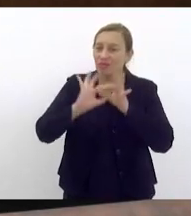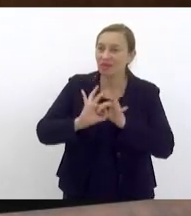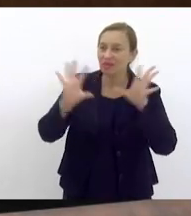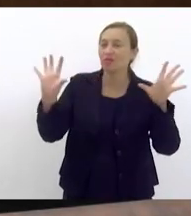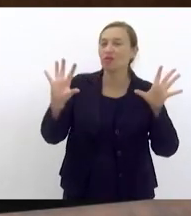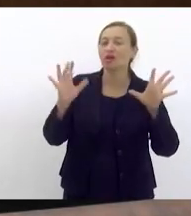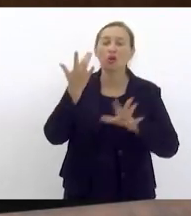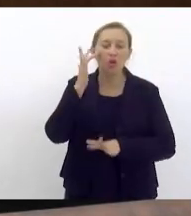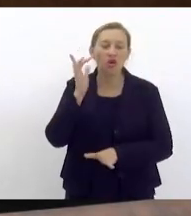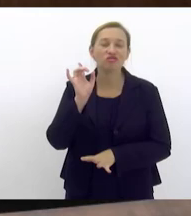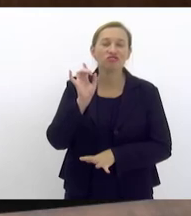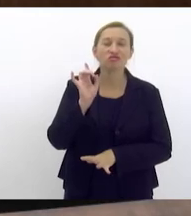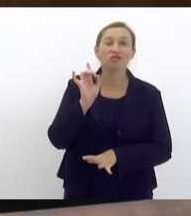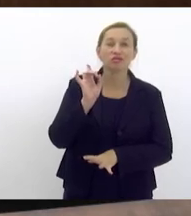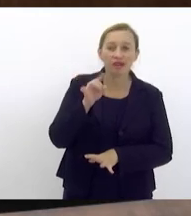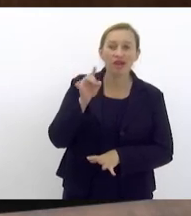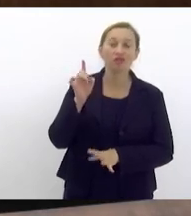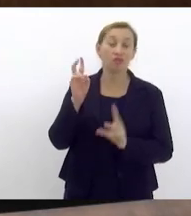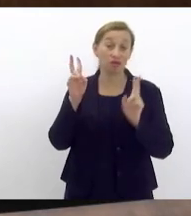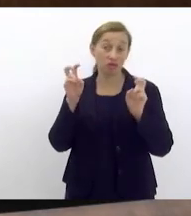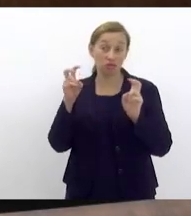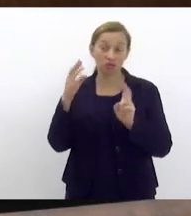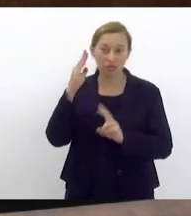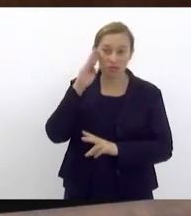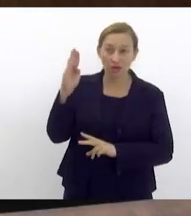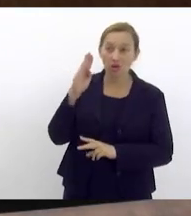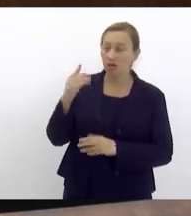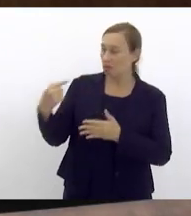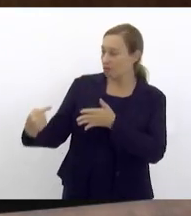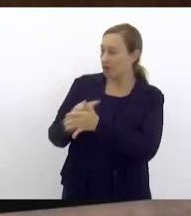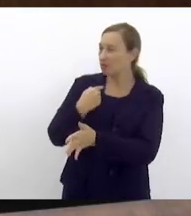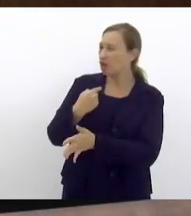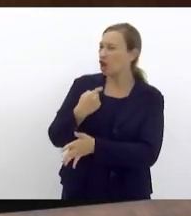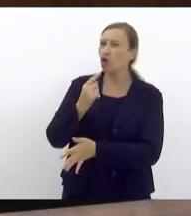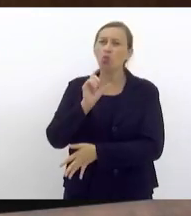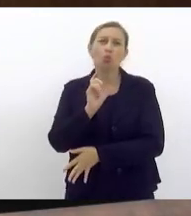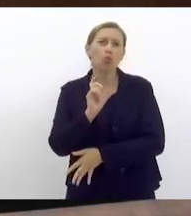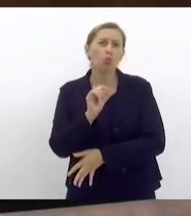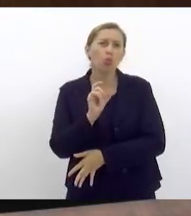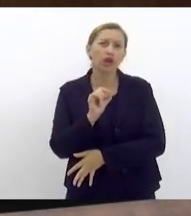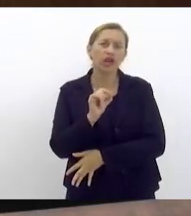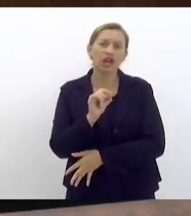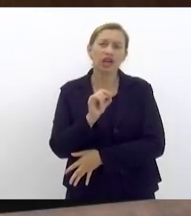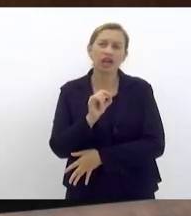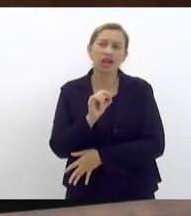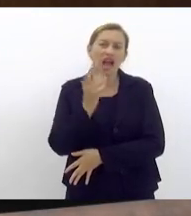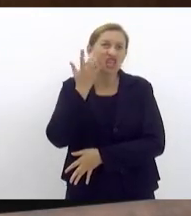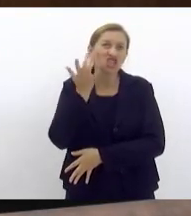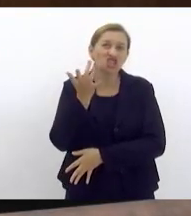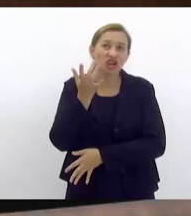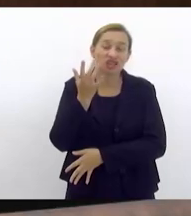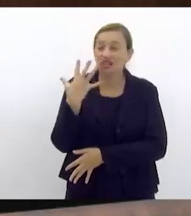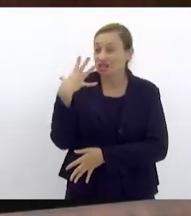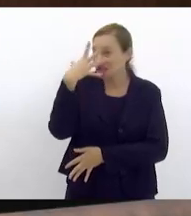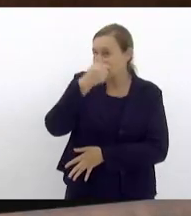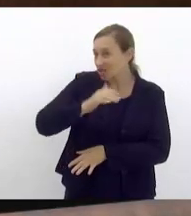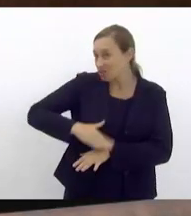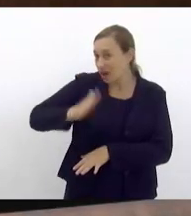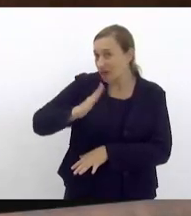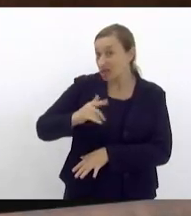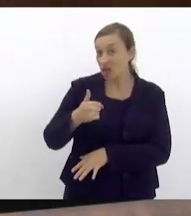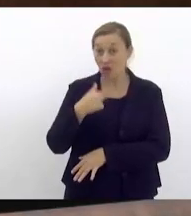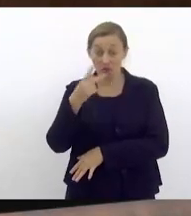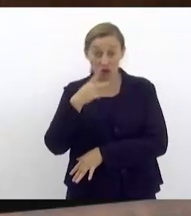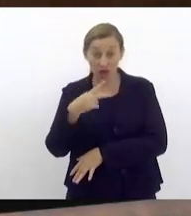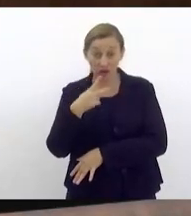Eu acho que isso é esta grande questão Me perguntaram ontem o que eu tinha achado demais bonito nesta questão foi